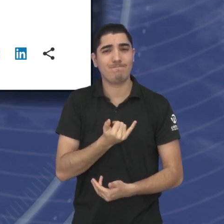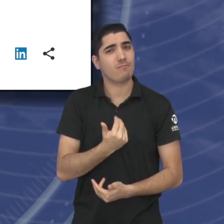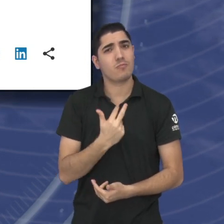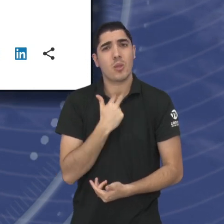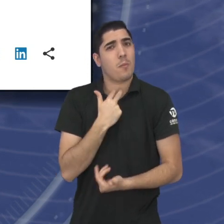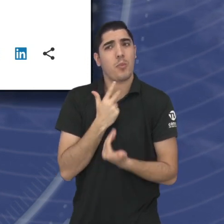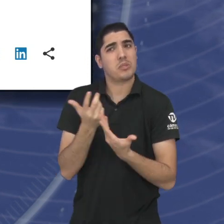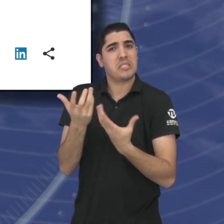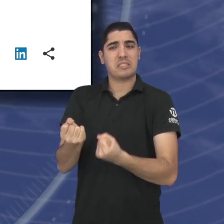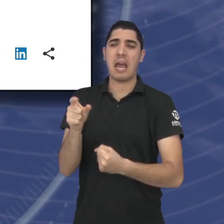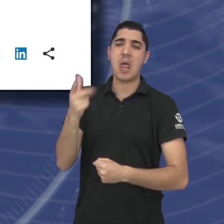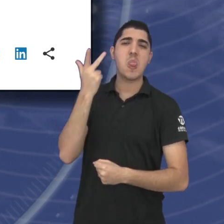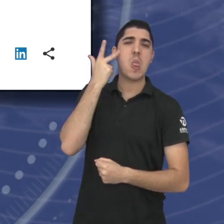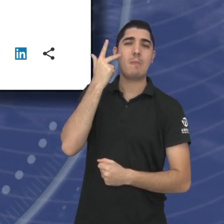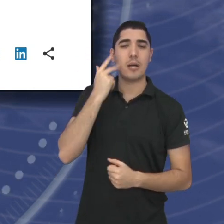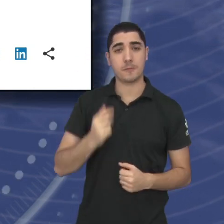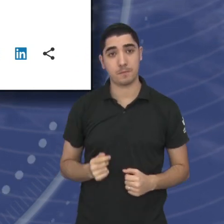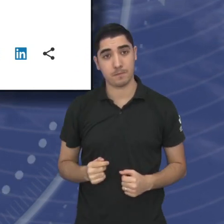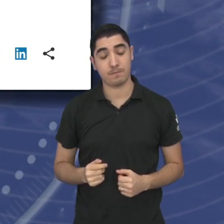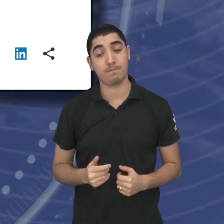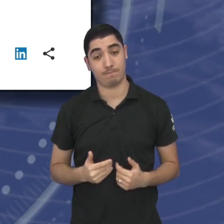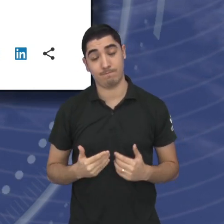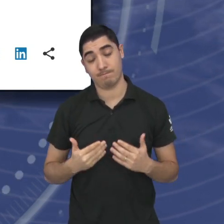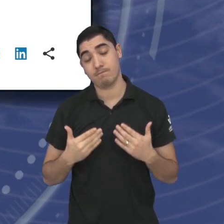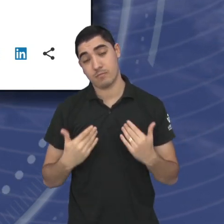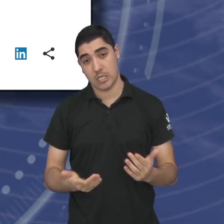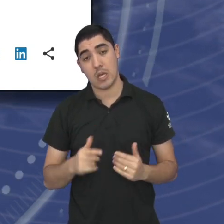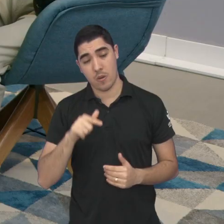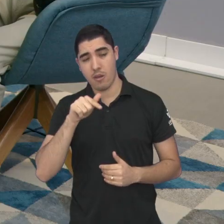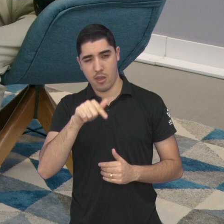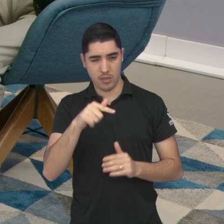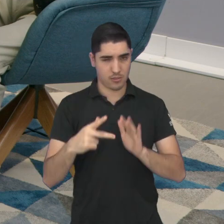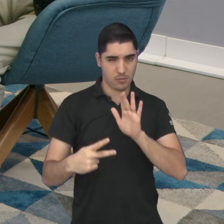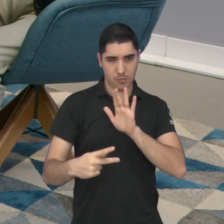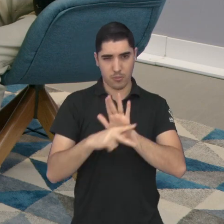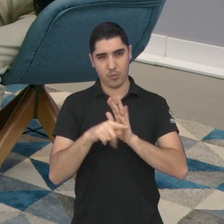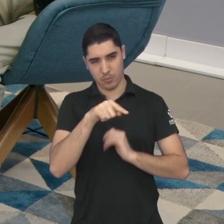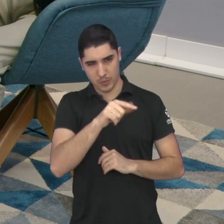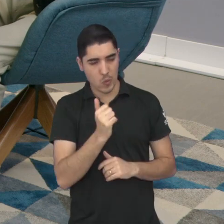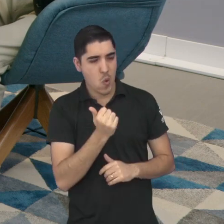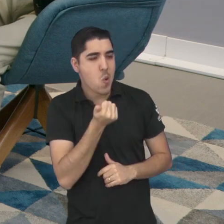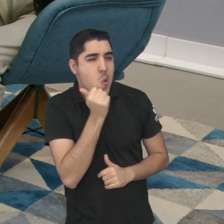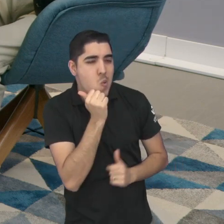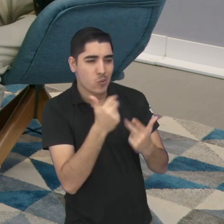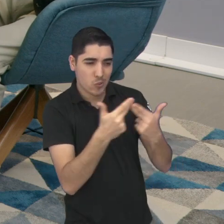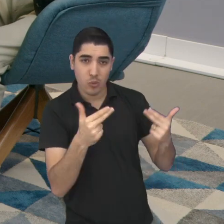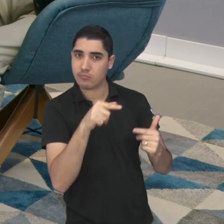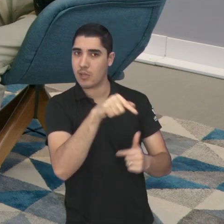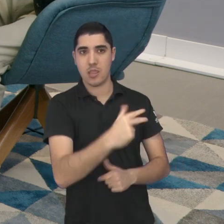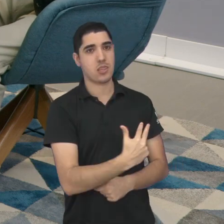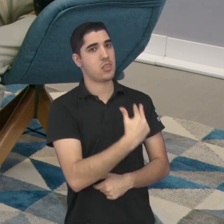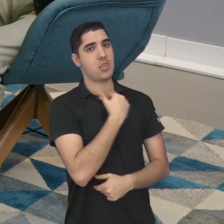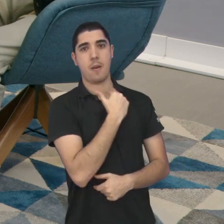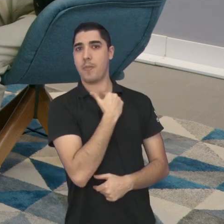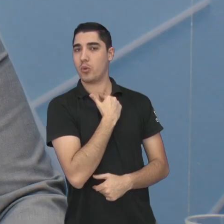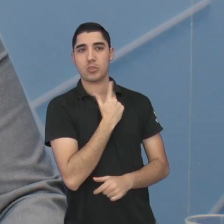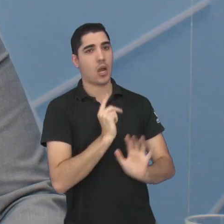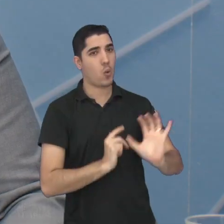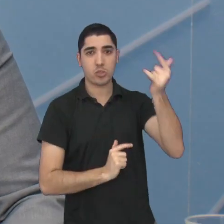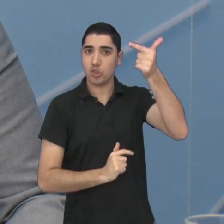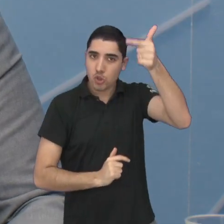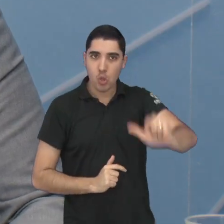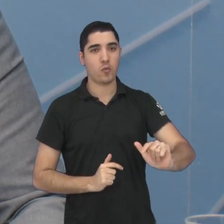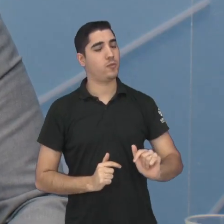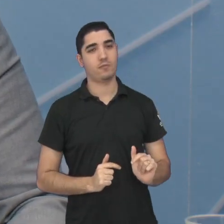acho que essa situação dos ossos tem que virar um símbolo para a gente do ponto que nós nunca podemos voltar a chegar, né? O que a